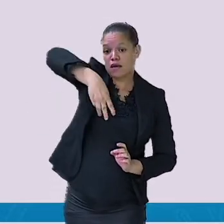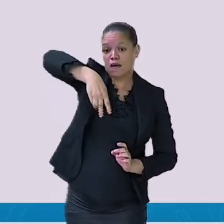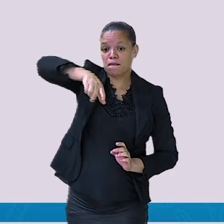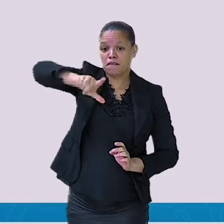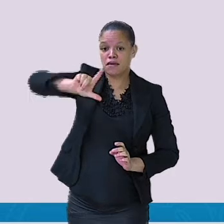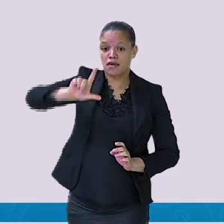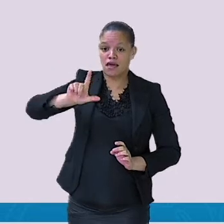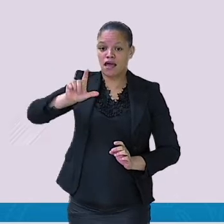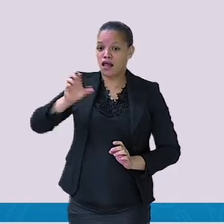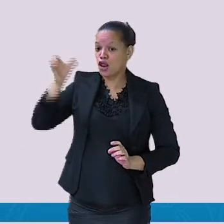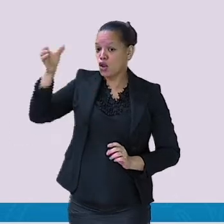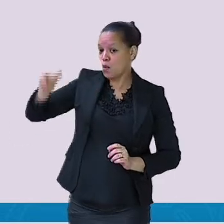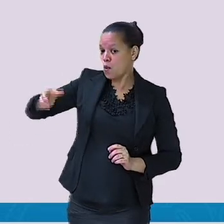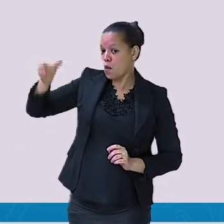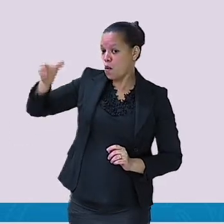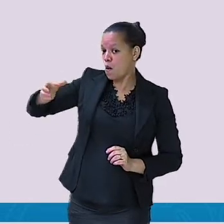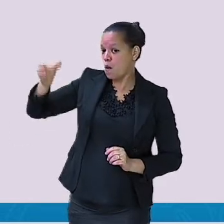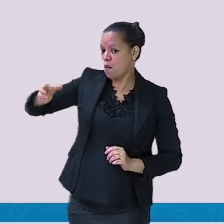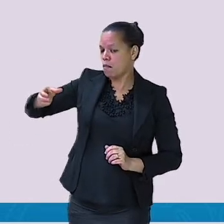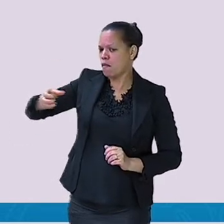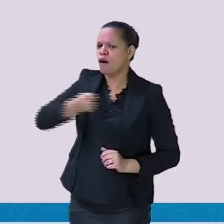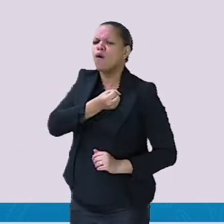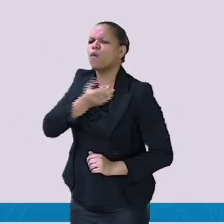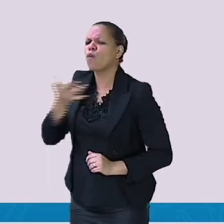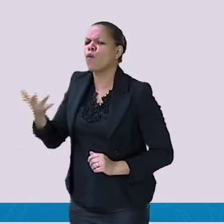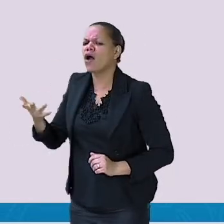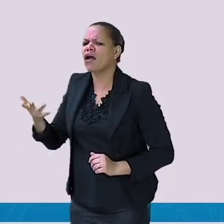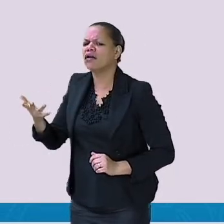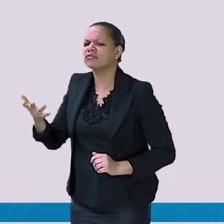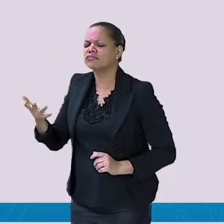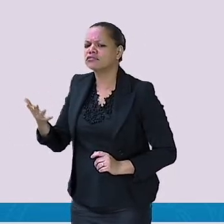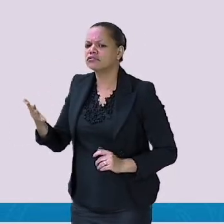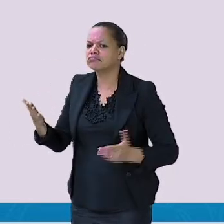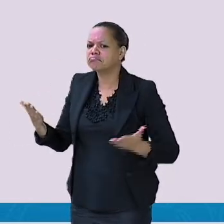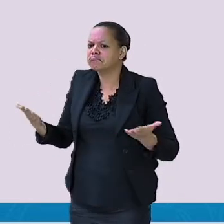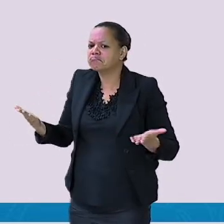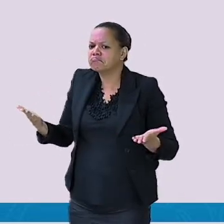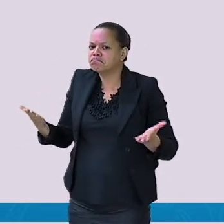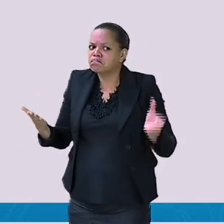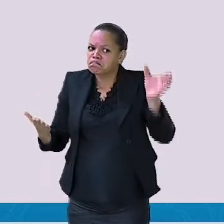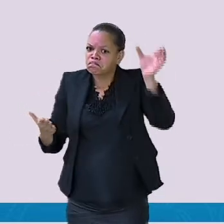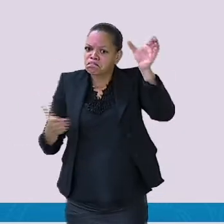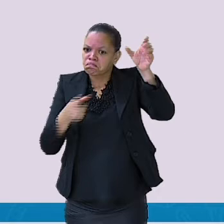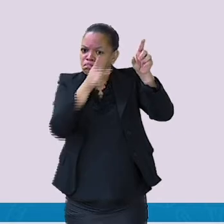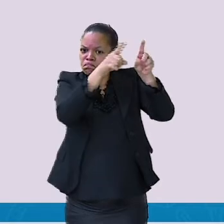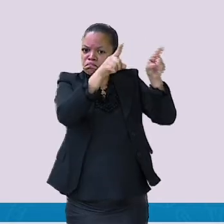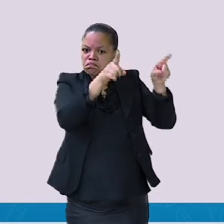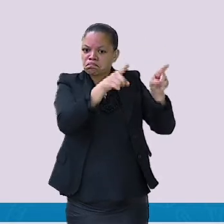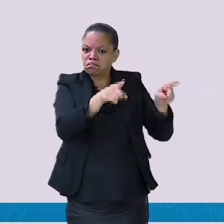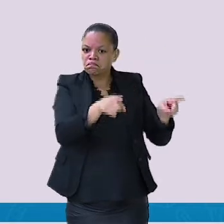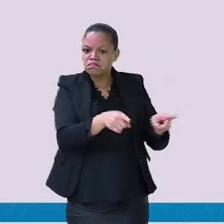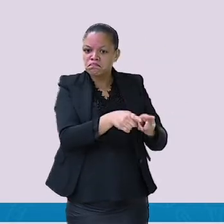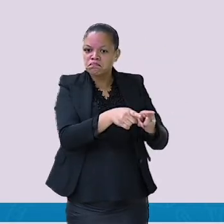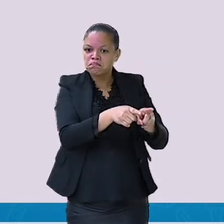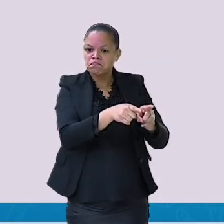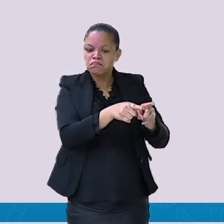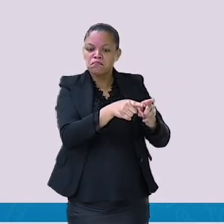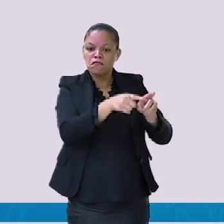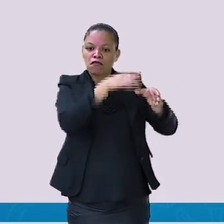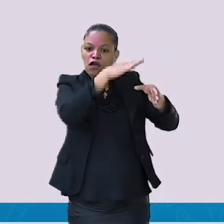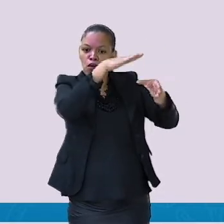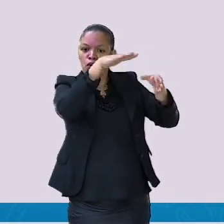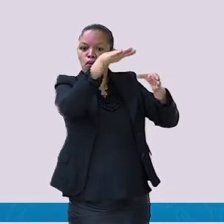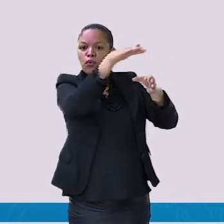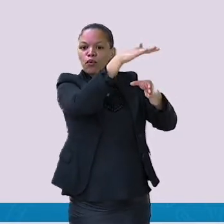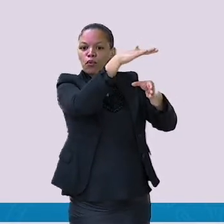cada copo? Ou seja, quantos ml eu vou poder colocar nos copos para no final,